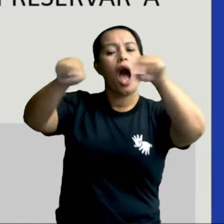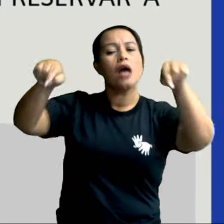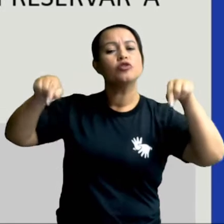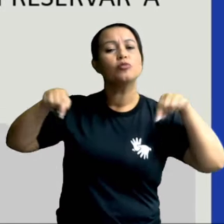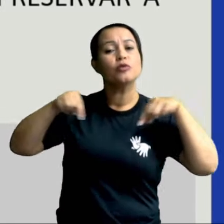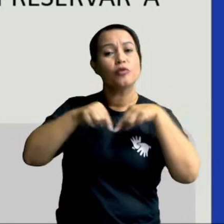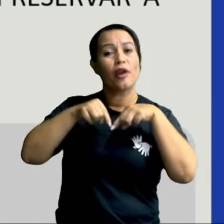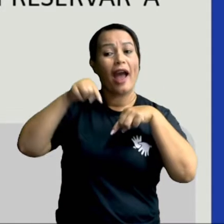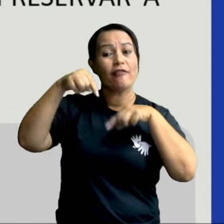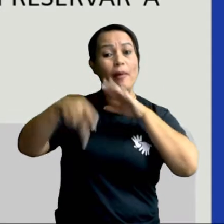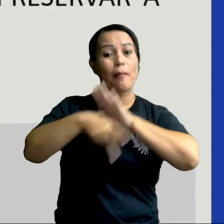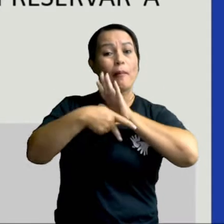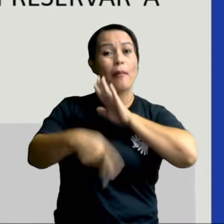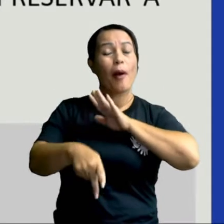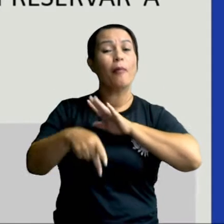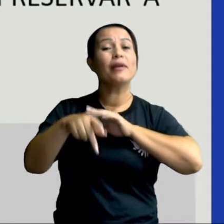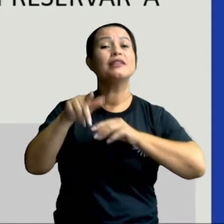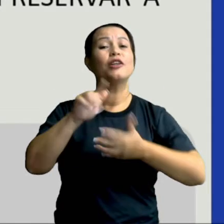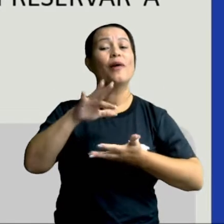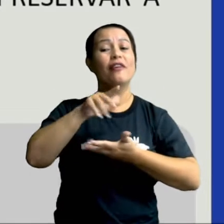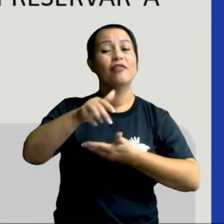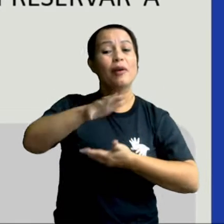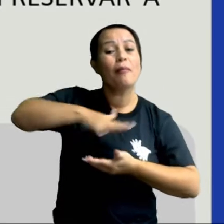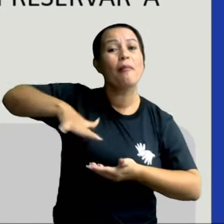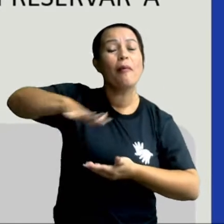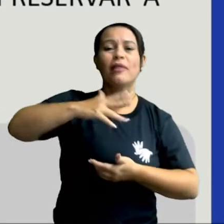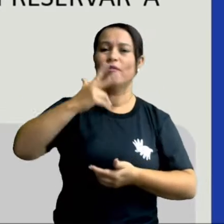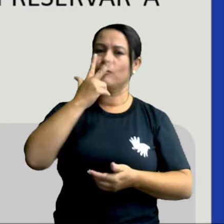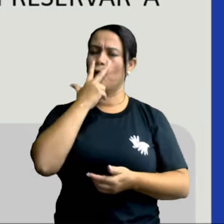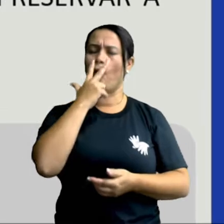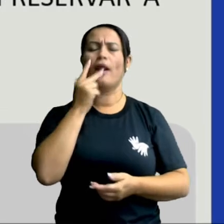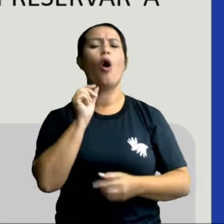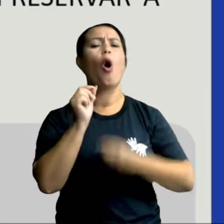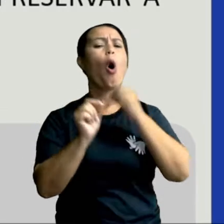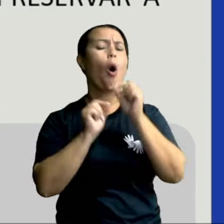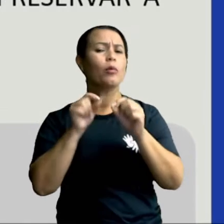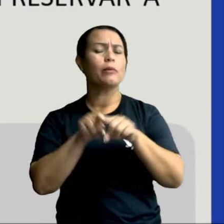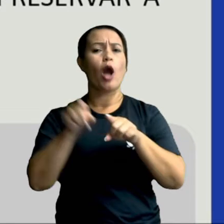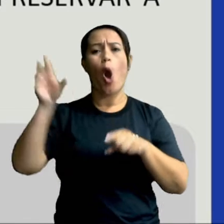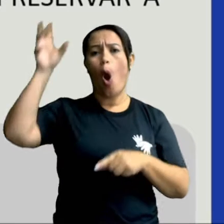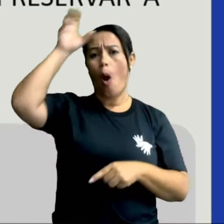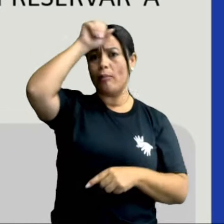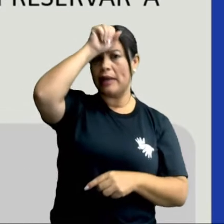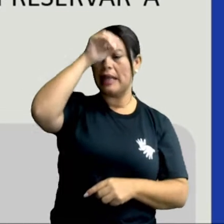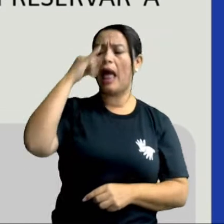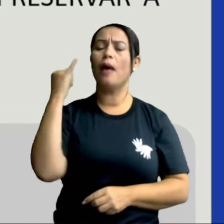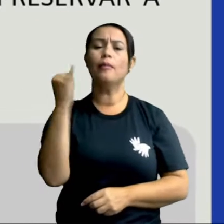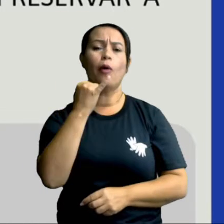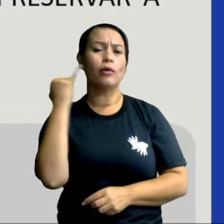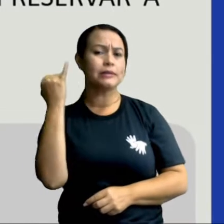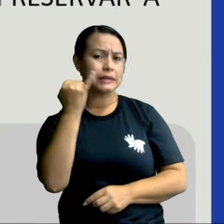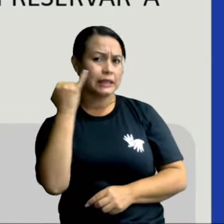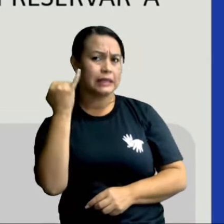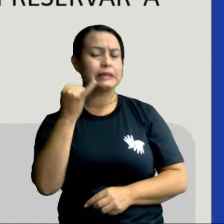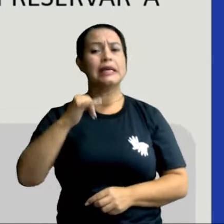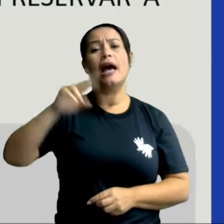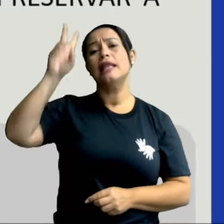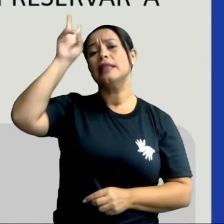cidade. E a nossa expectativa de aprendizagem é compreender a importância do patrimônio